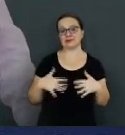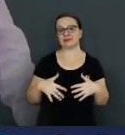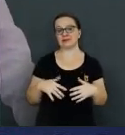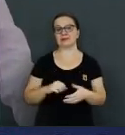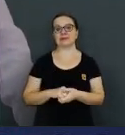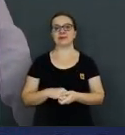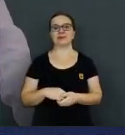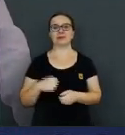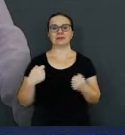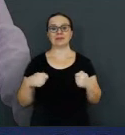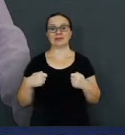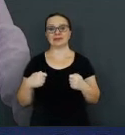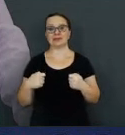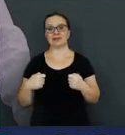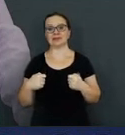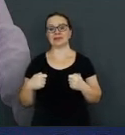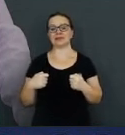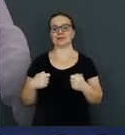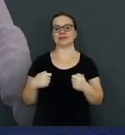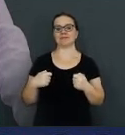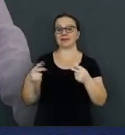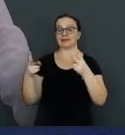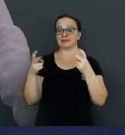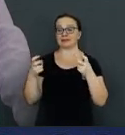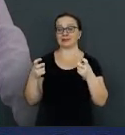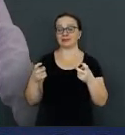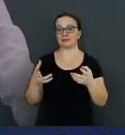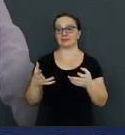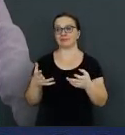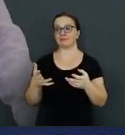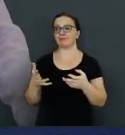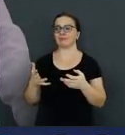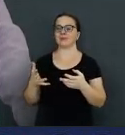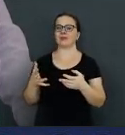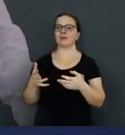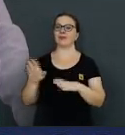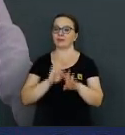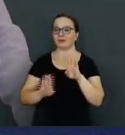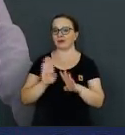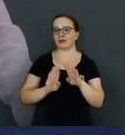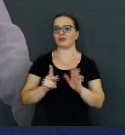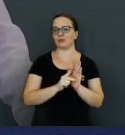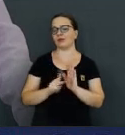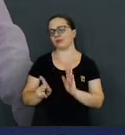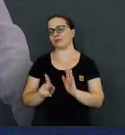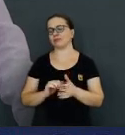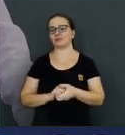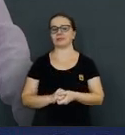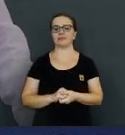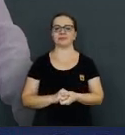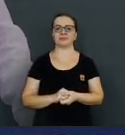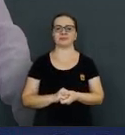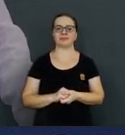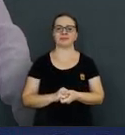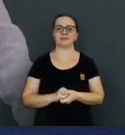do olho. Tá? Então, e aí é difícil de evitar. Por isso, irmãos, é importante, quem tem esse costume, não passar a mão